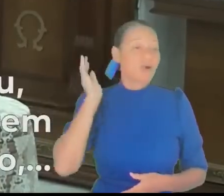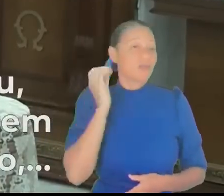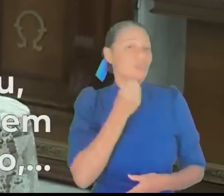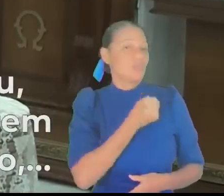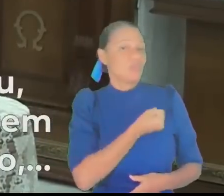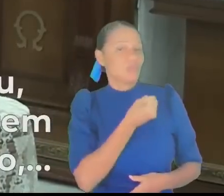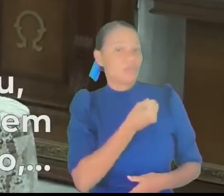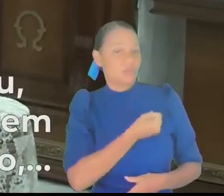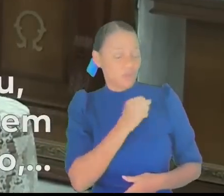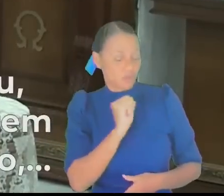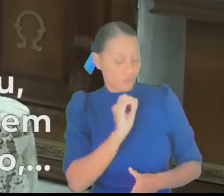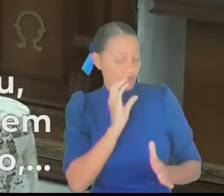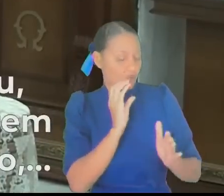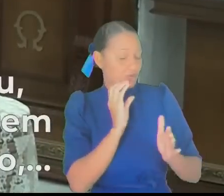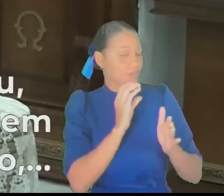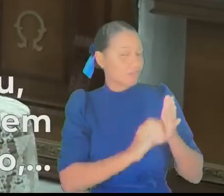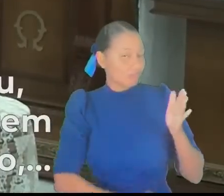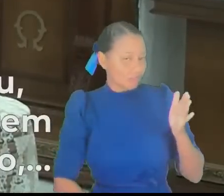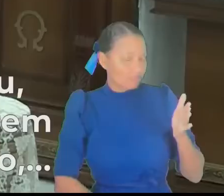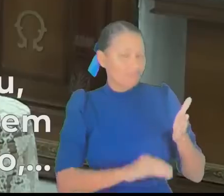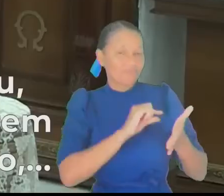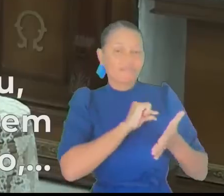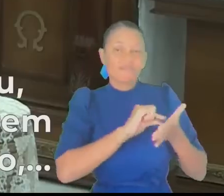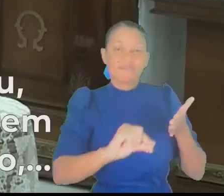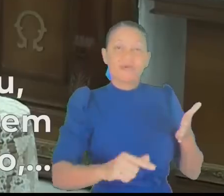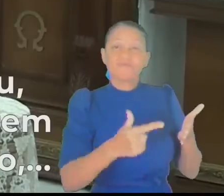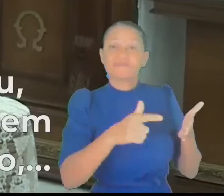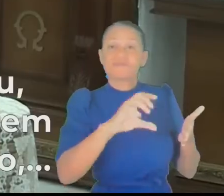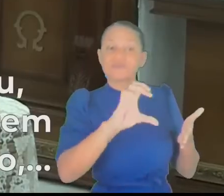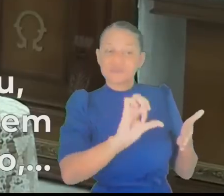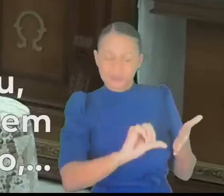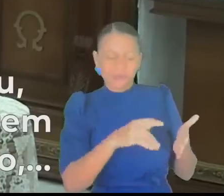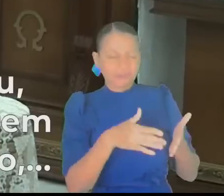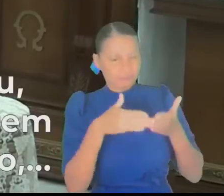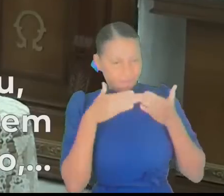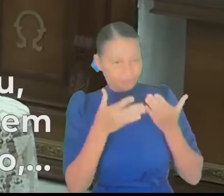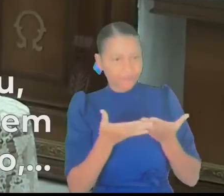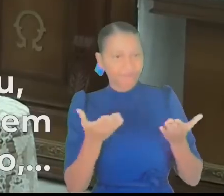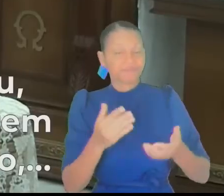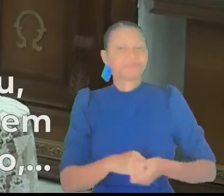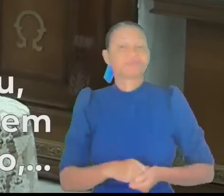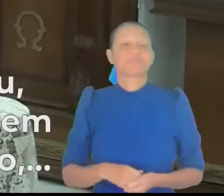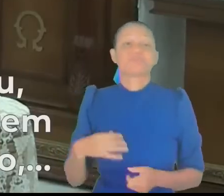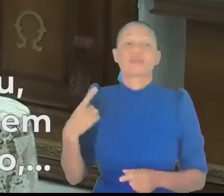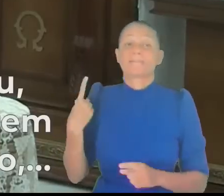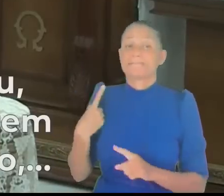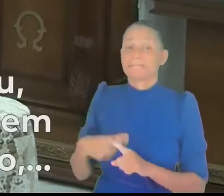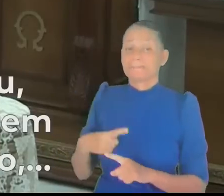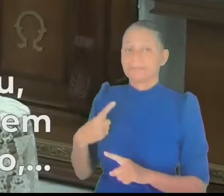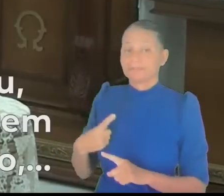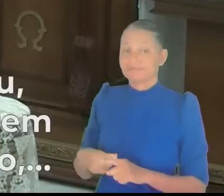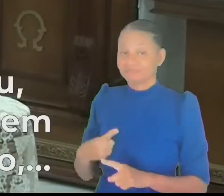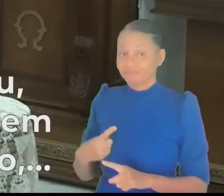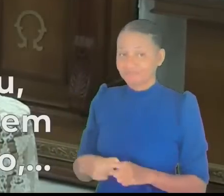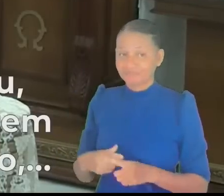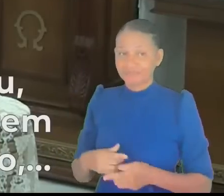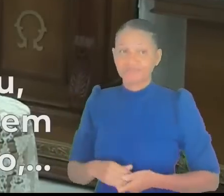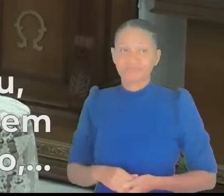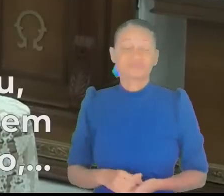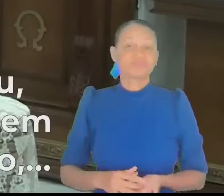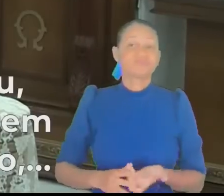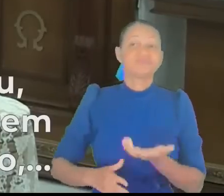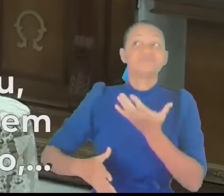foi crente? Romanos 8 e 29, por favor. Porque os que